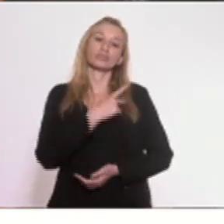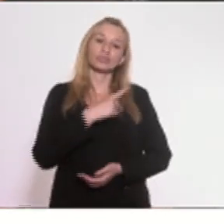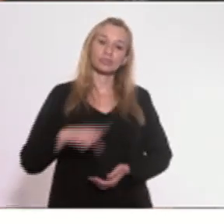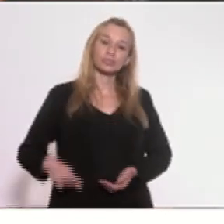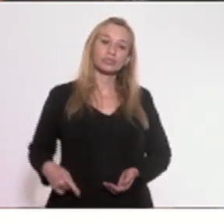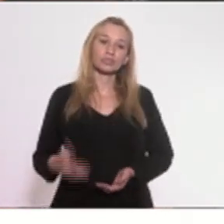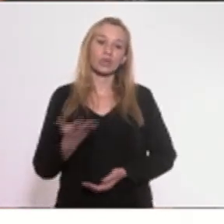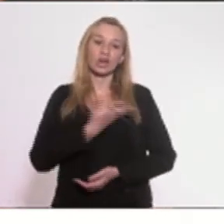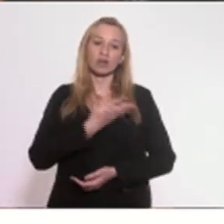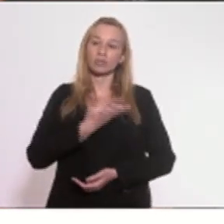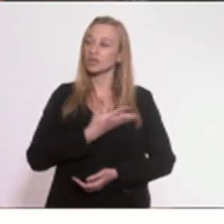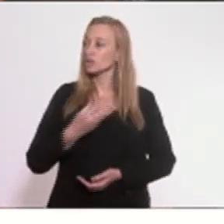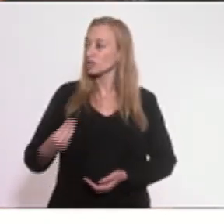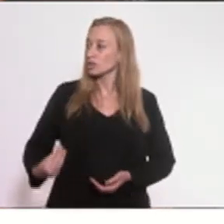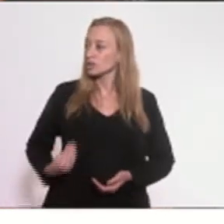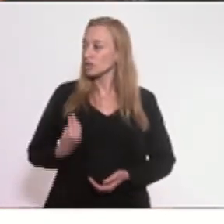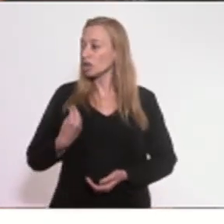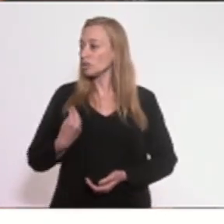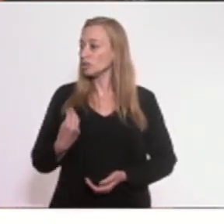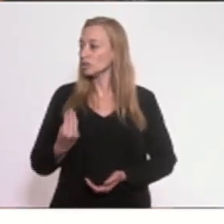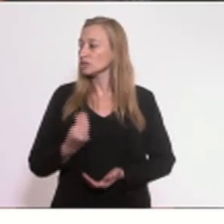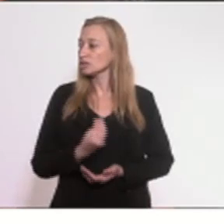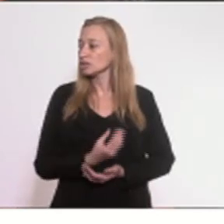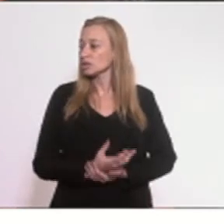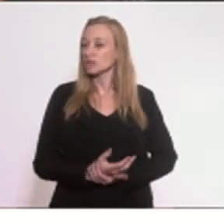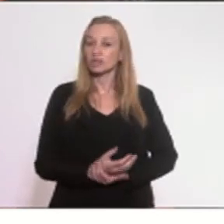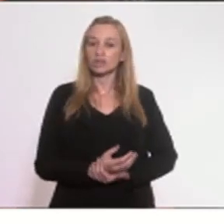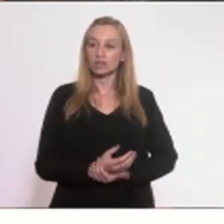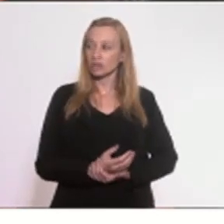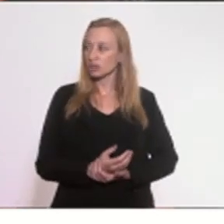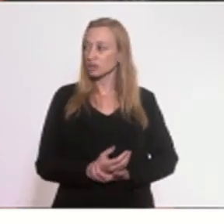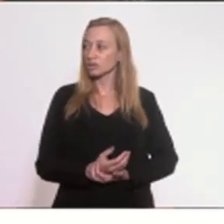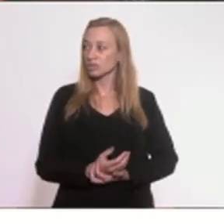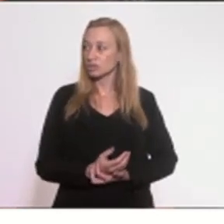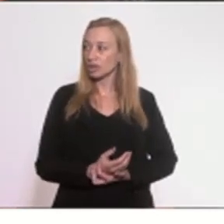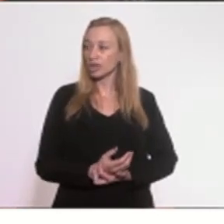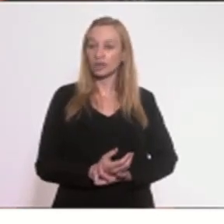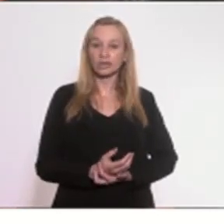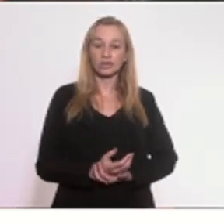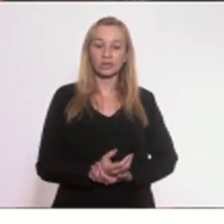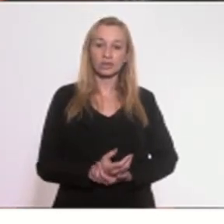nobres colegas aqui presentes, senhoras e senhores que nos assistem pela TV Alerj,